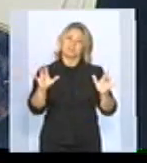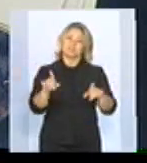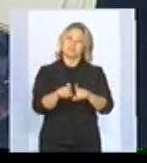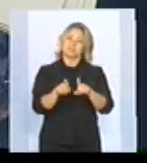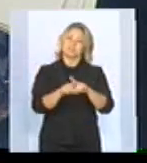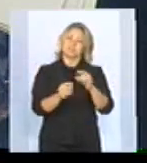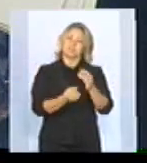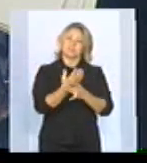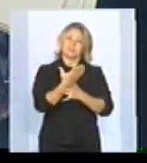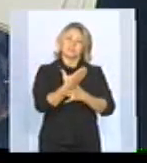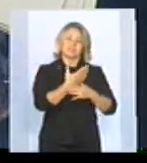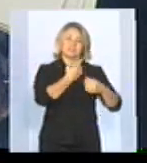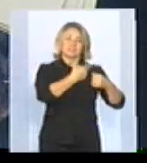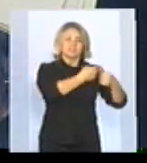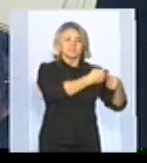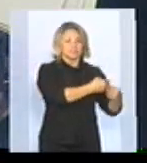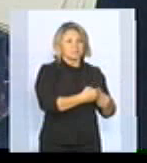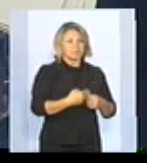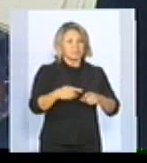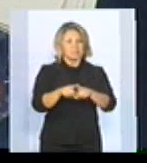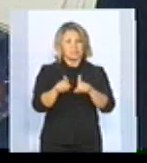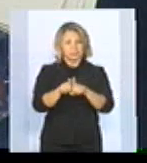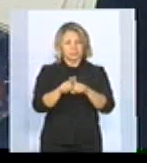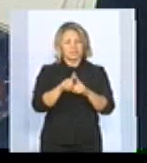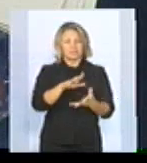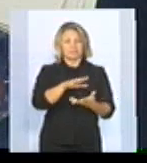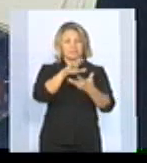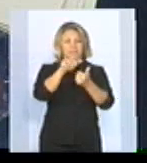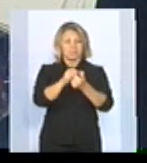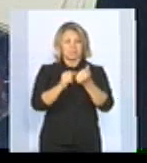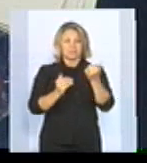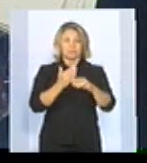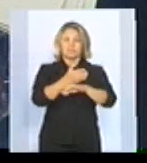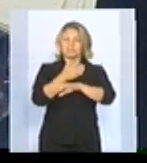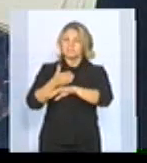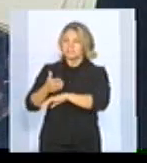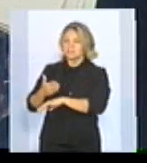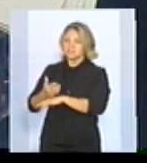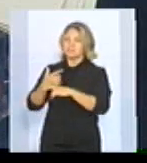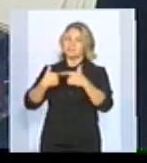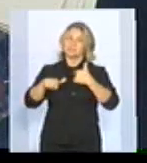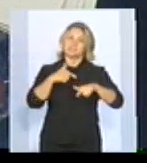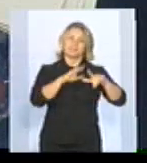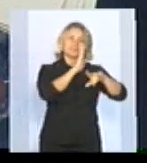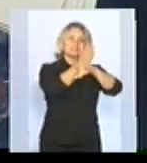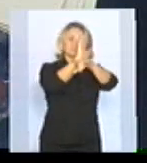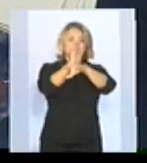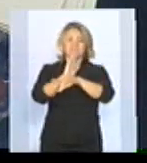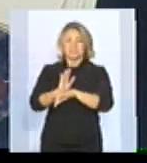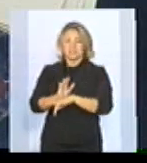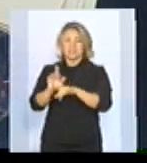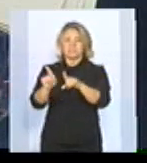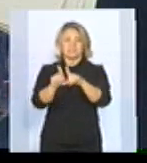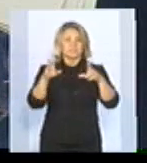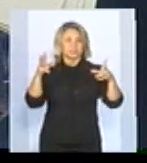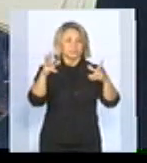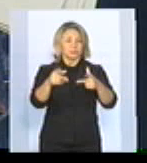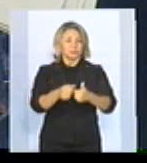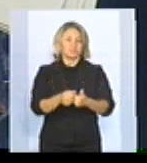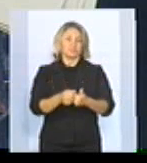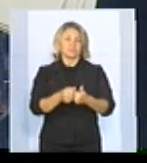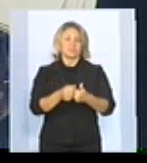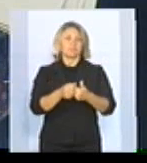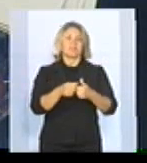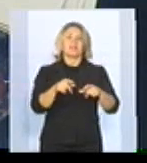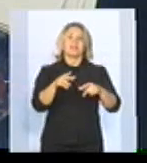regionais, estimular a universalização do acesso às obras cinematográficas e videofonográficas, em especial as